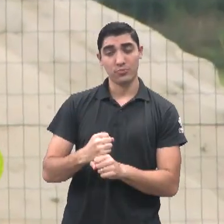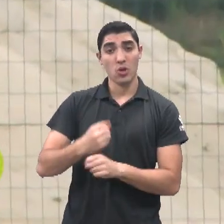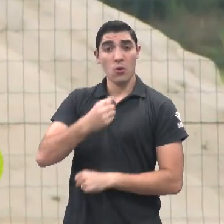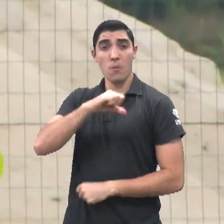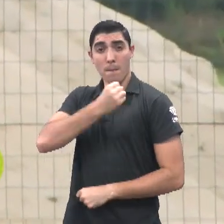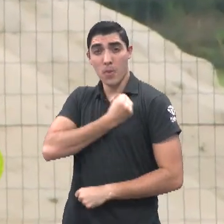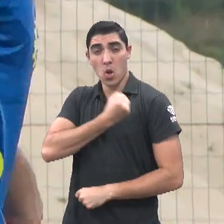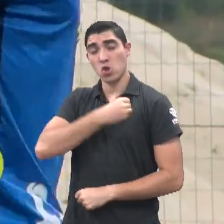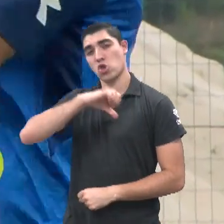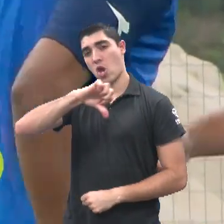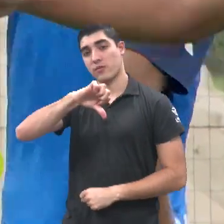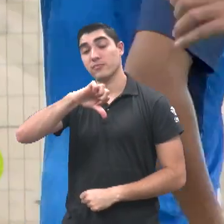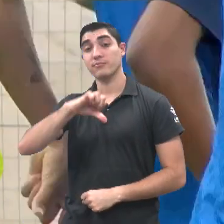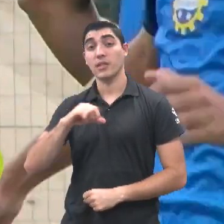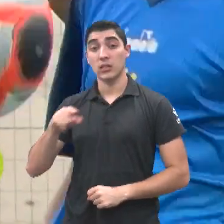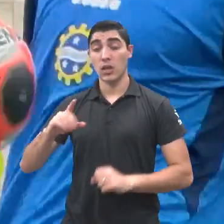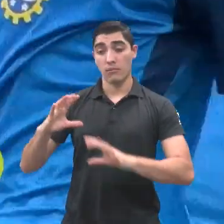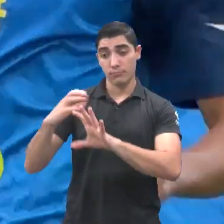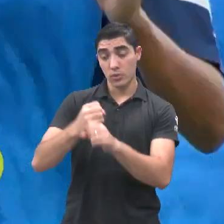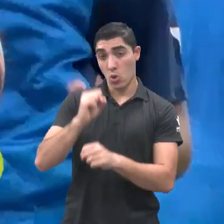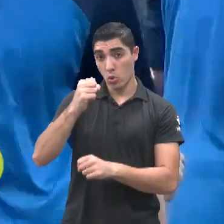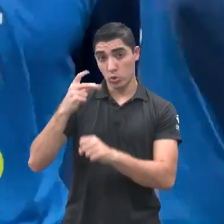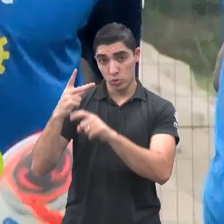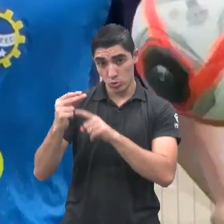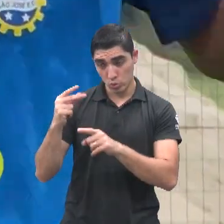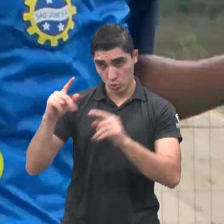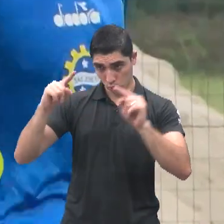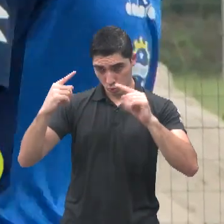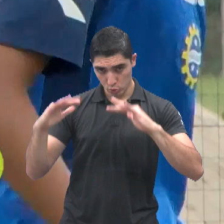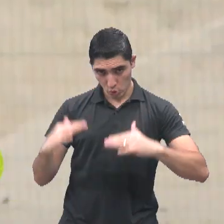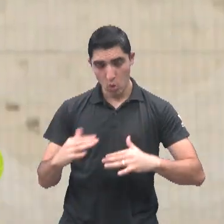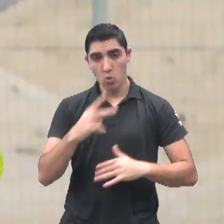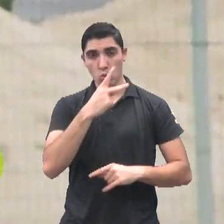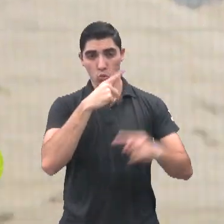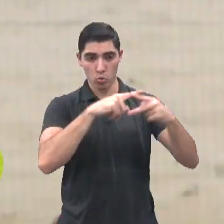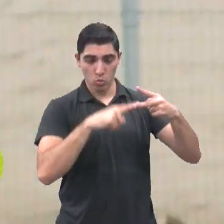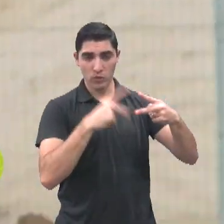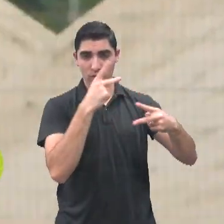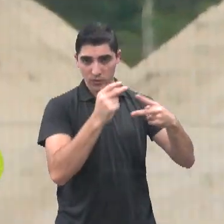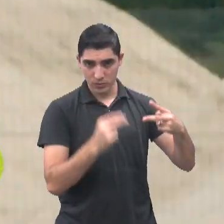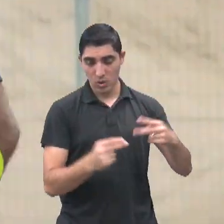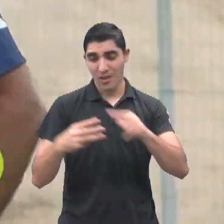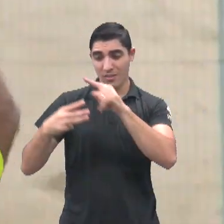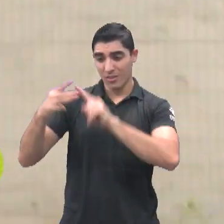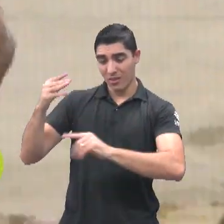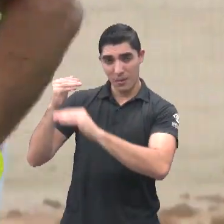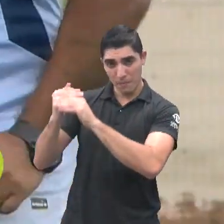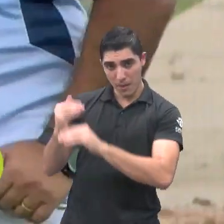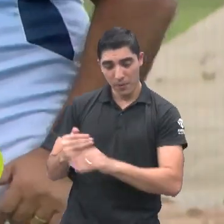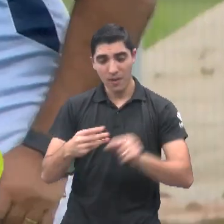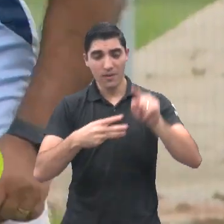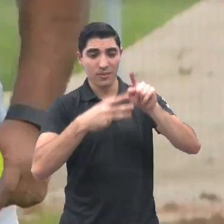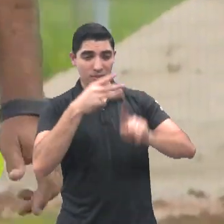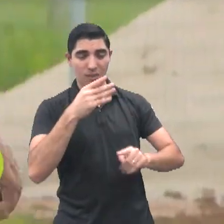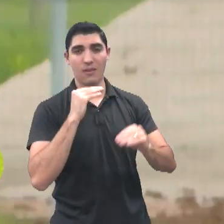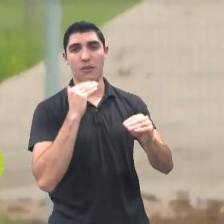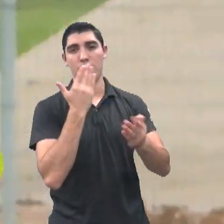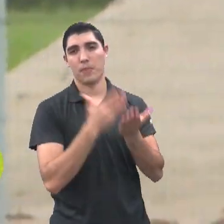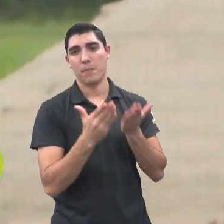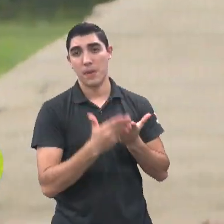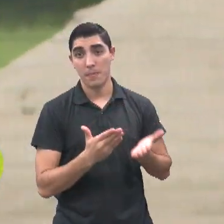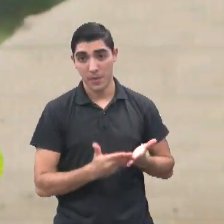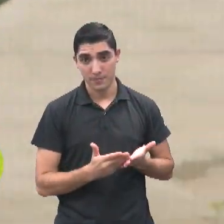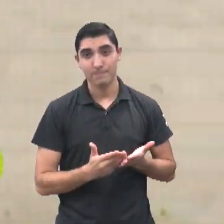todo foram 8 jogos com apenas 2 vitórias, 3 empates e 3 derrotas. 2 dessas 3 derrotas foram nos últimos 2